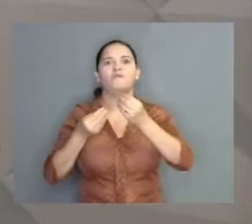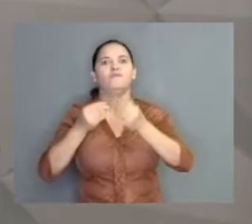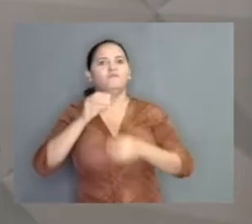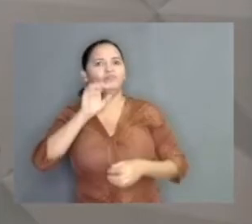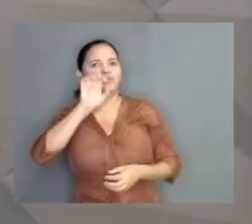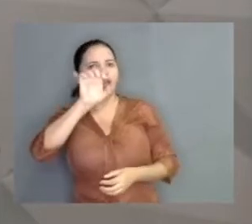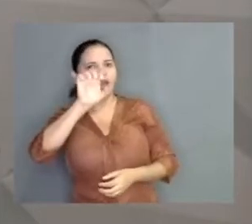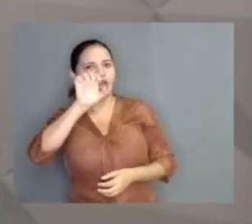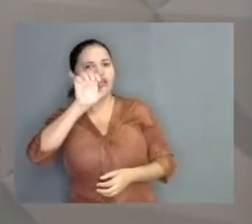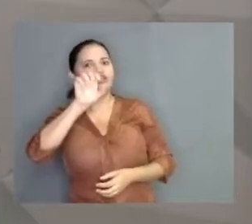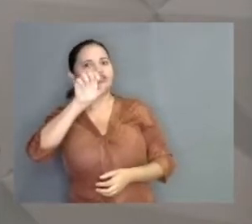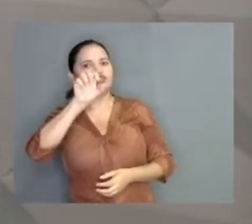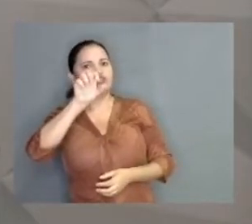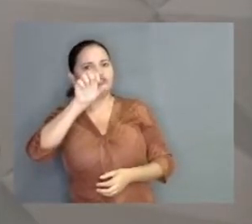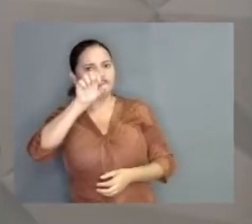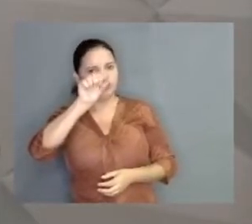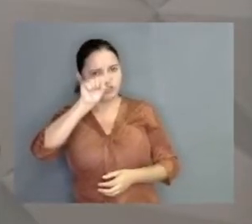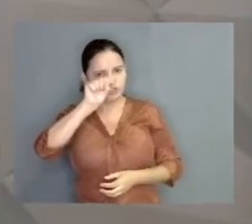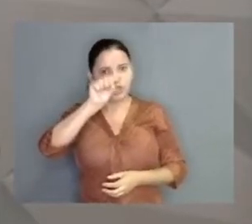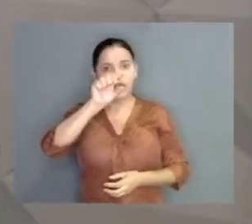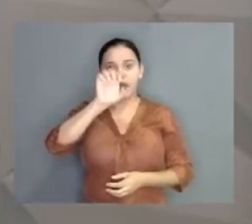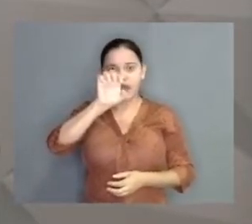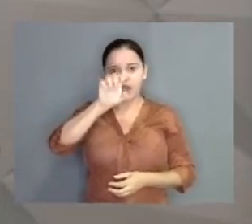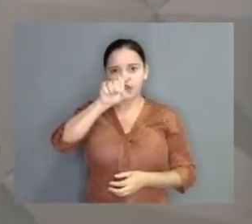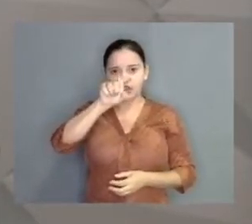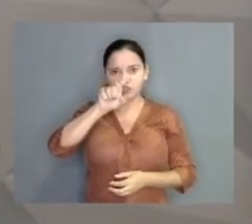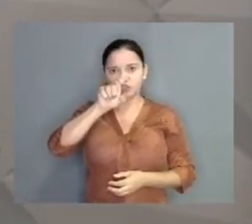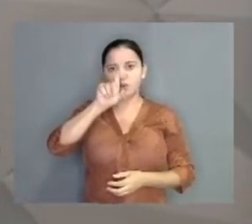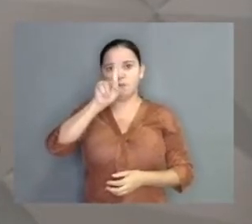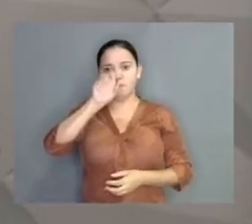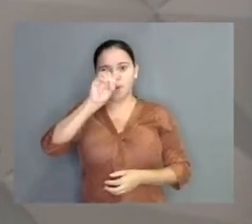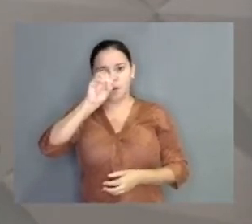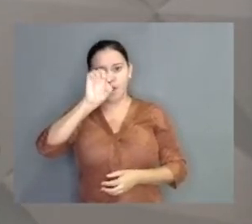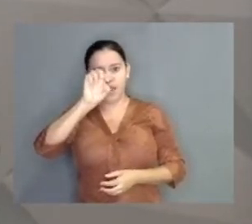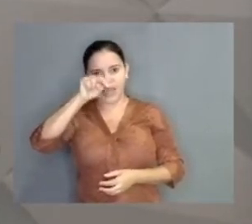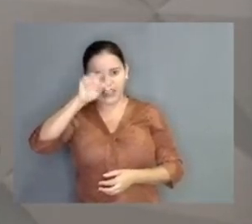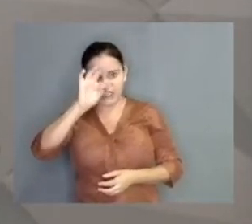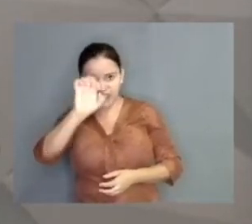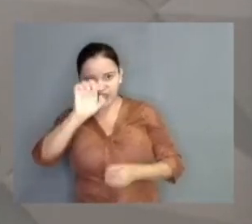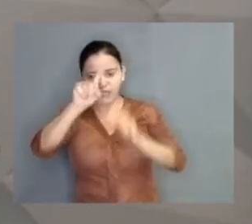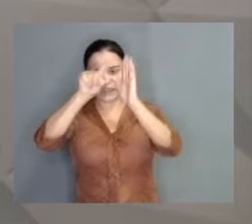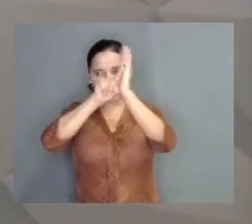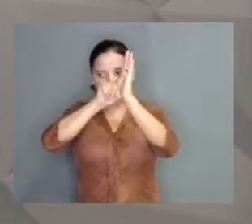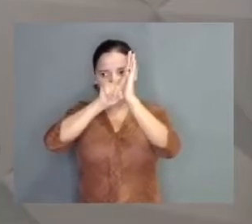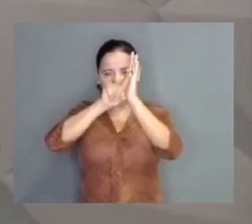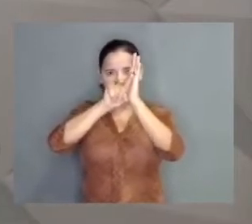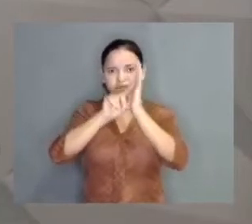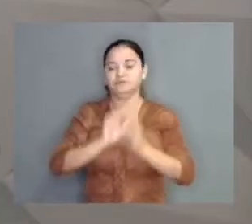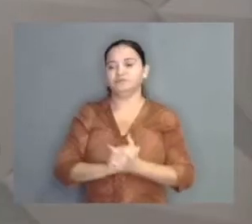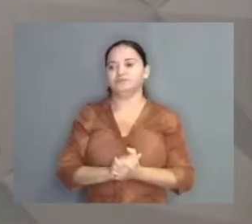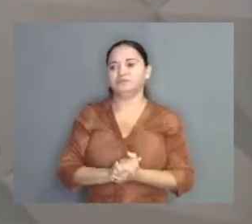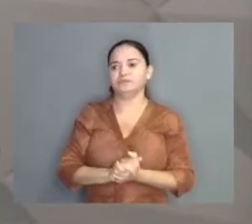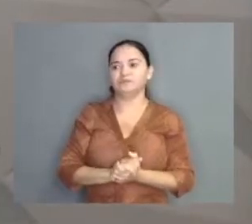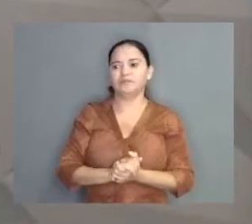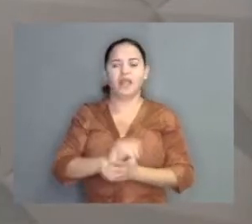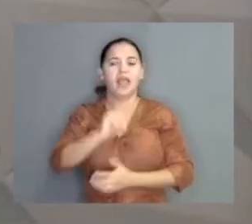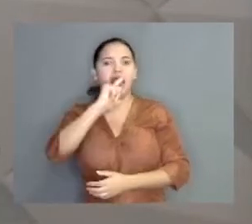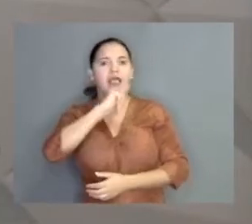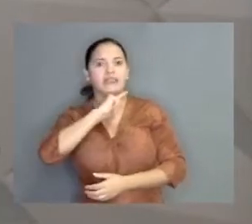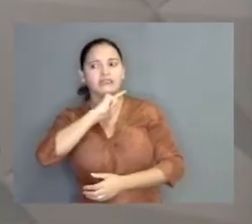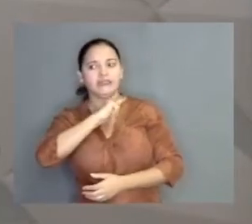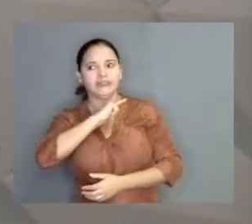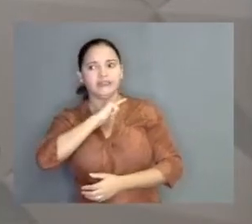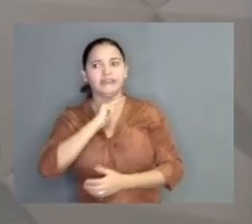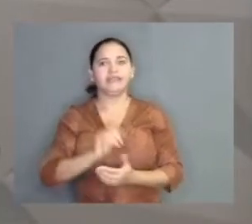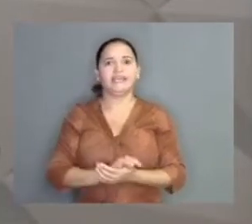é negativo? Aqui no slide tem o seguinte, eu tenho A